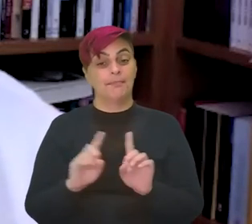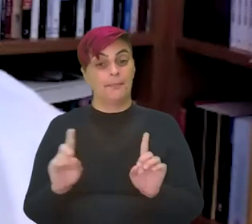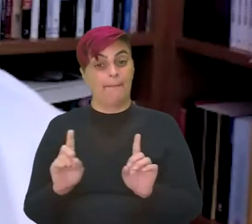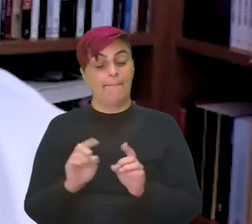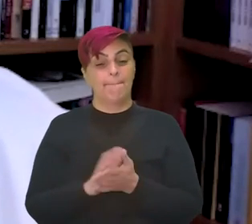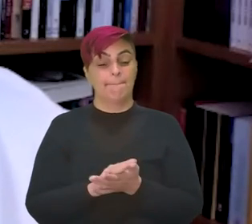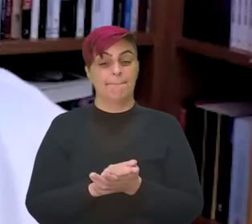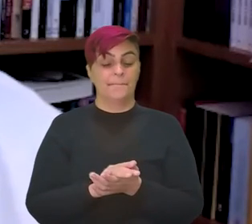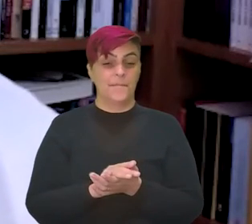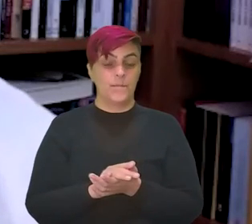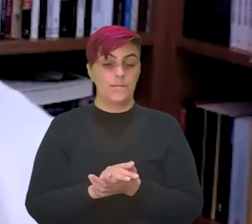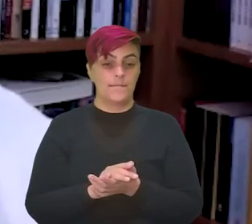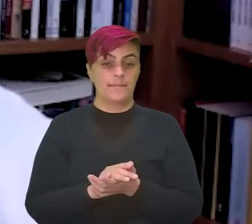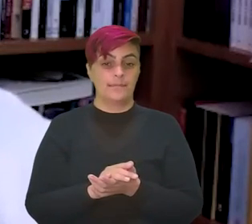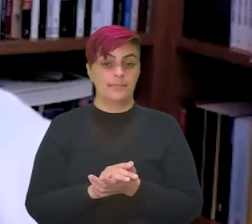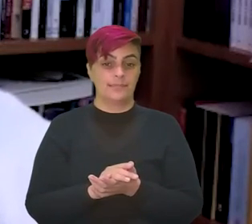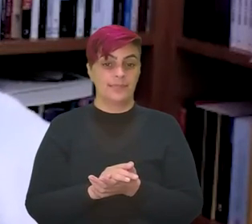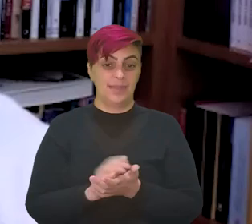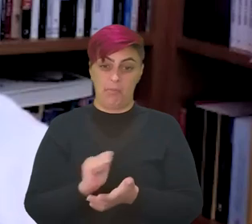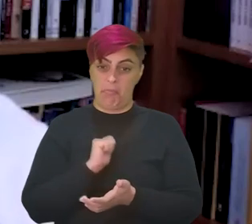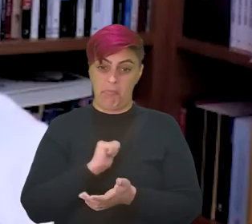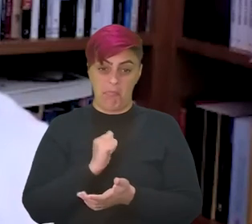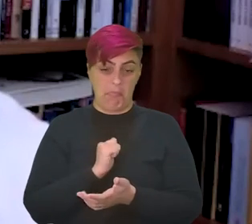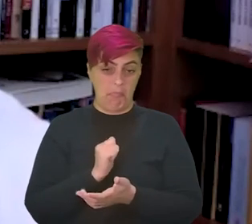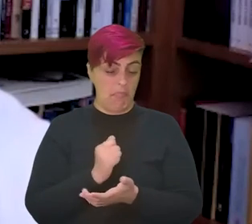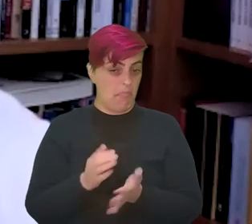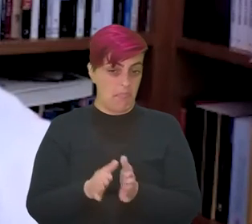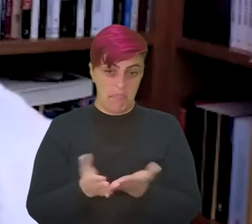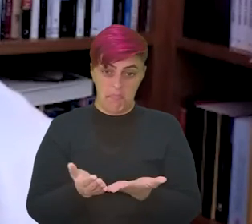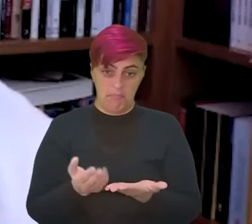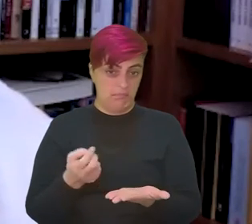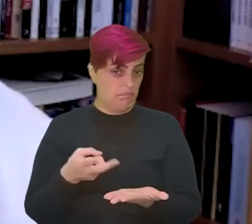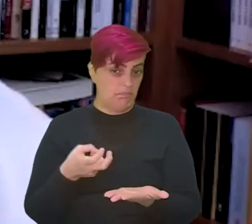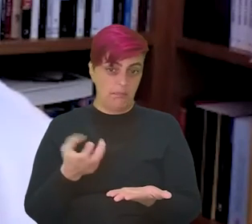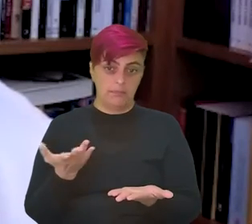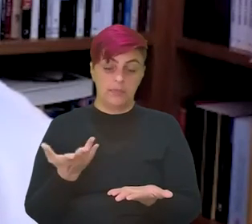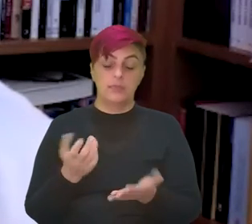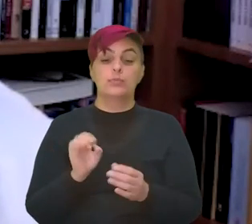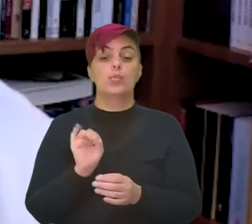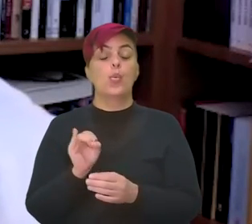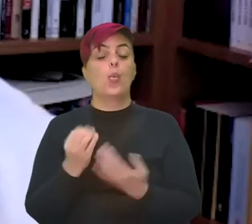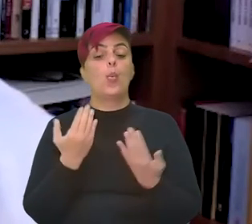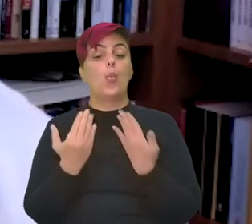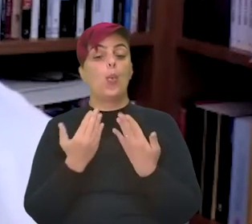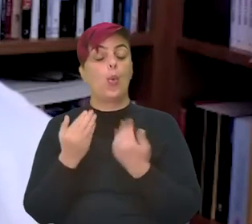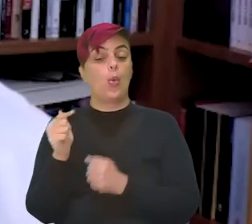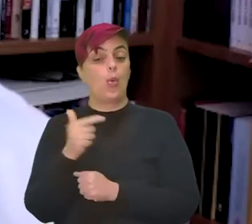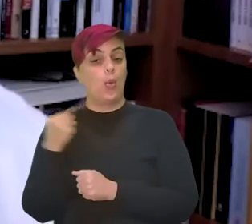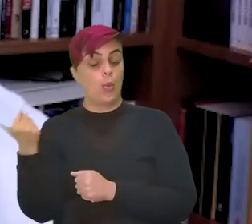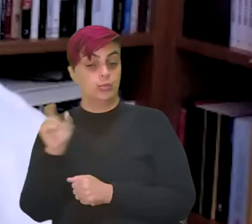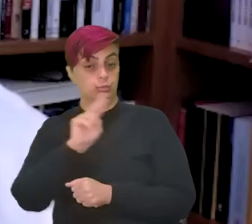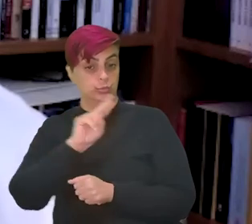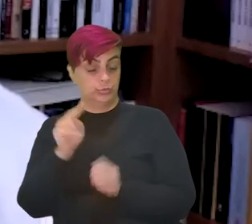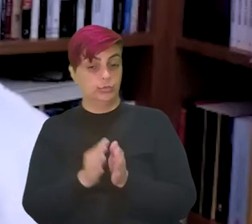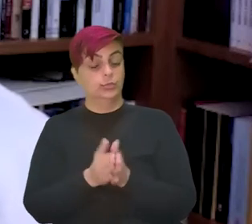enfim, então não diz muito sobre antropologia. E se a gente compara com os outros